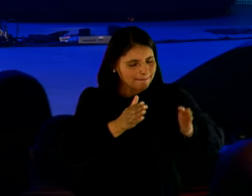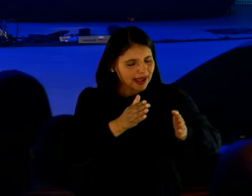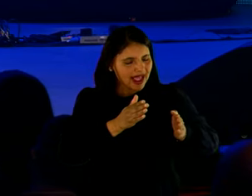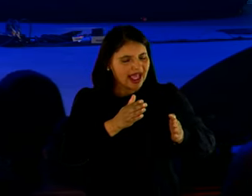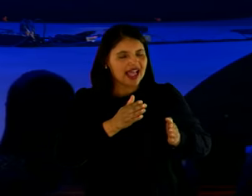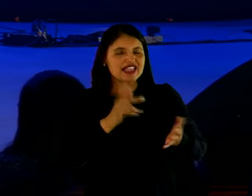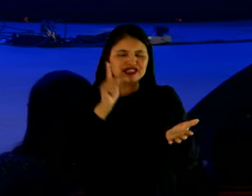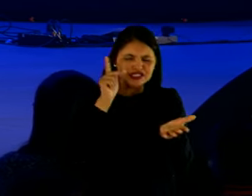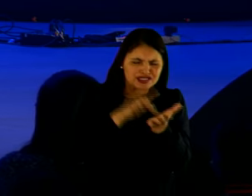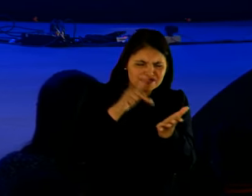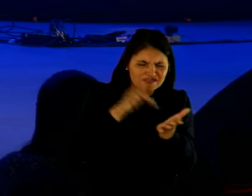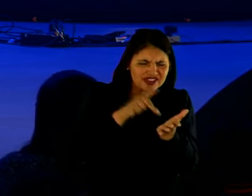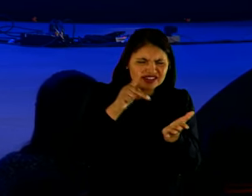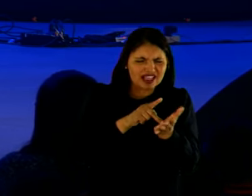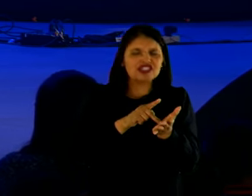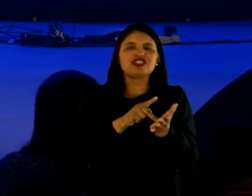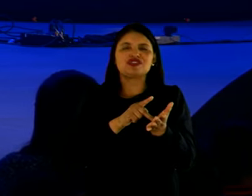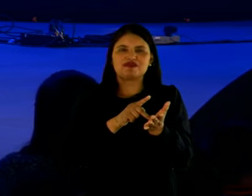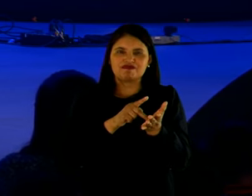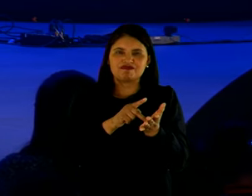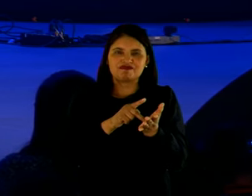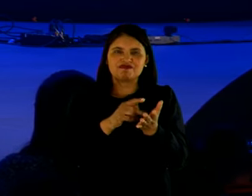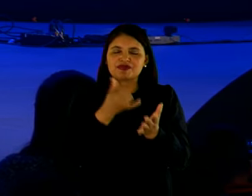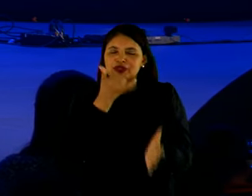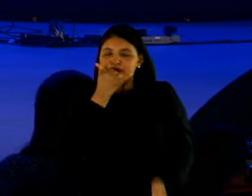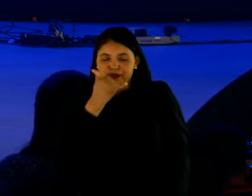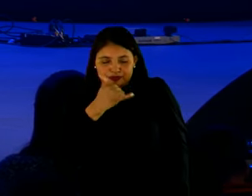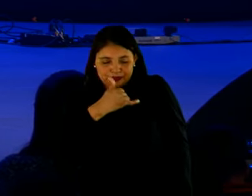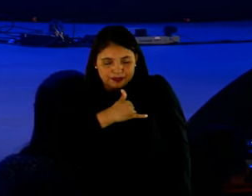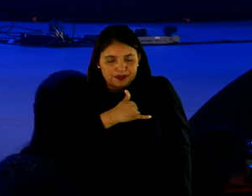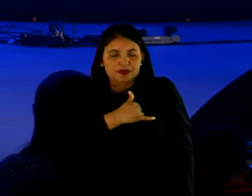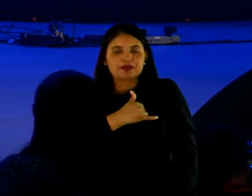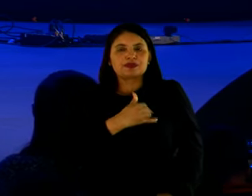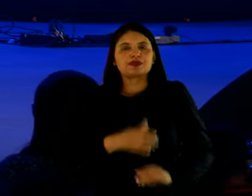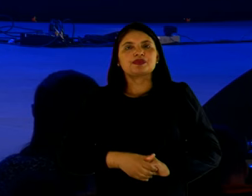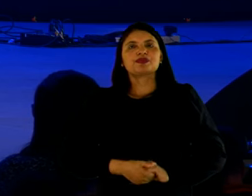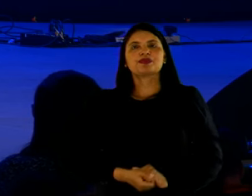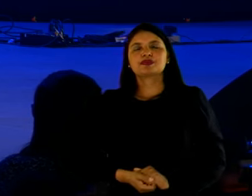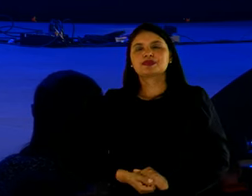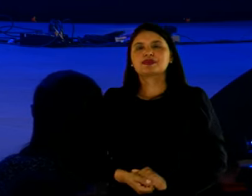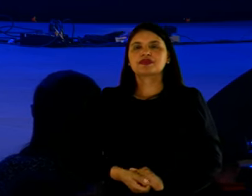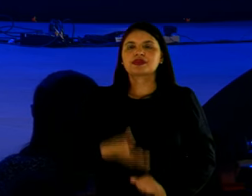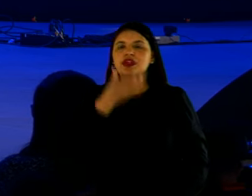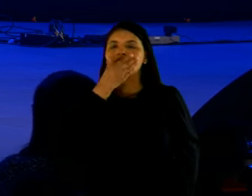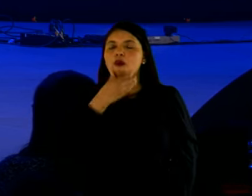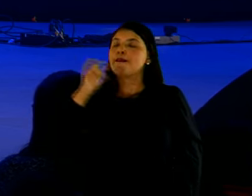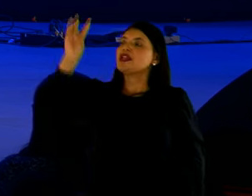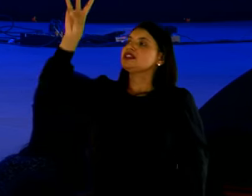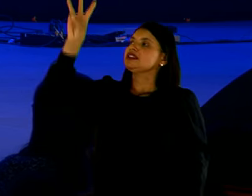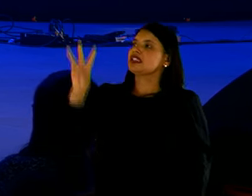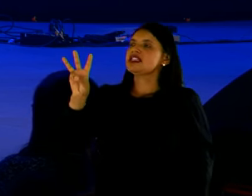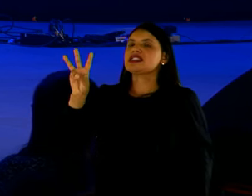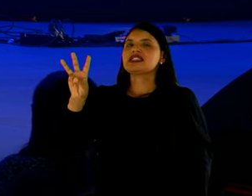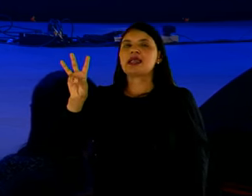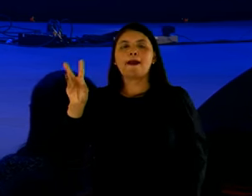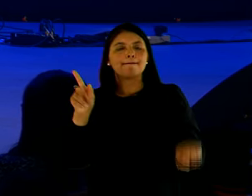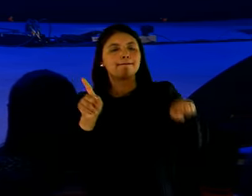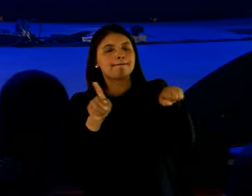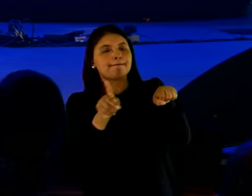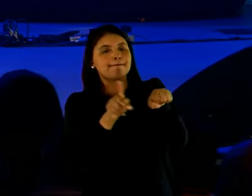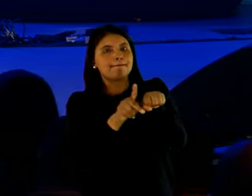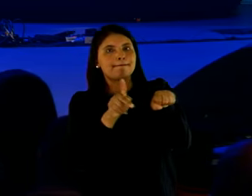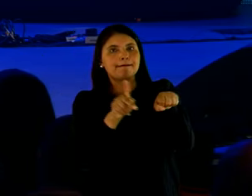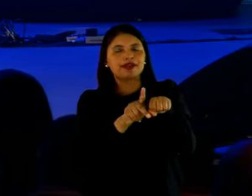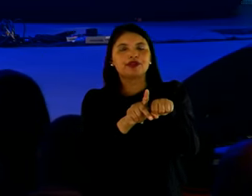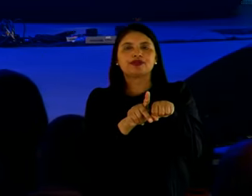Jesus tinha convidado três dos discípulos dele, Pedro, Tiago e João, para que subisse com ele